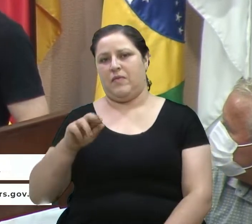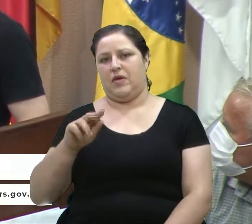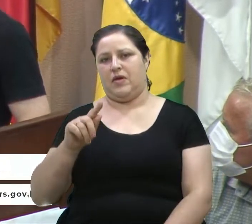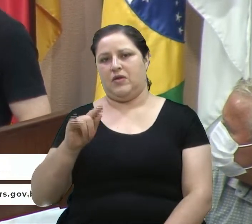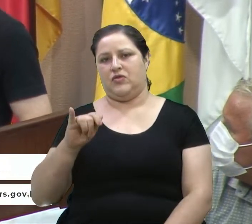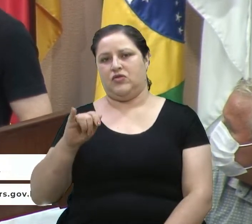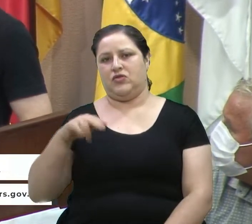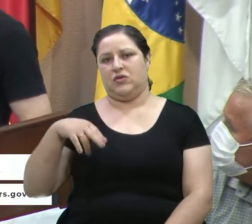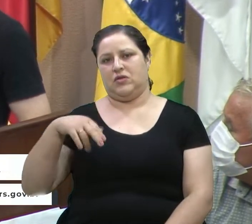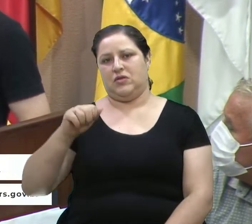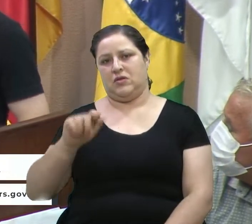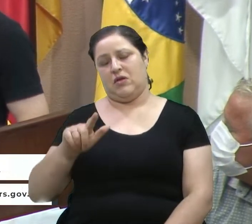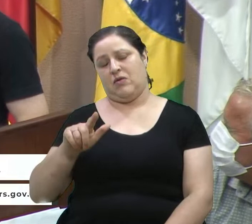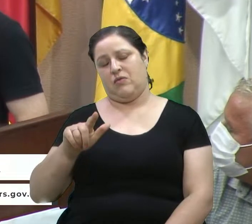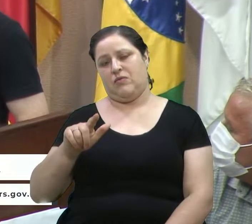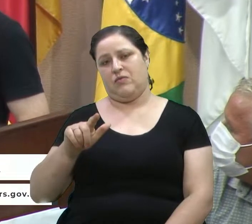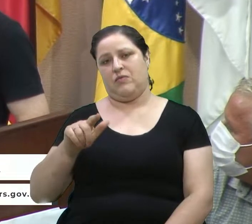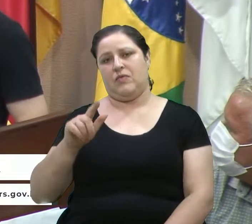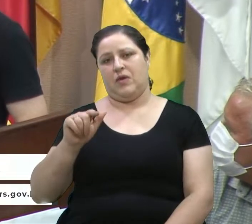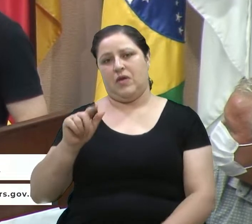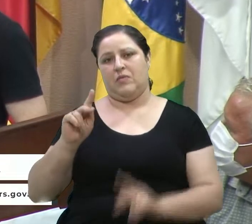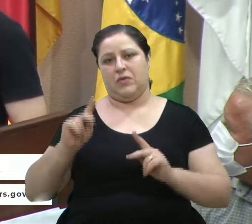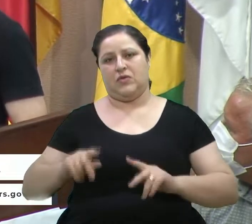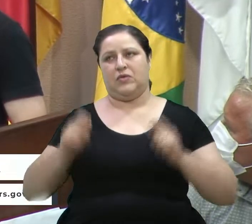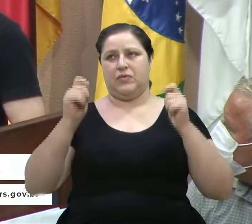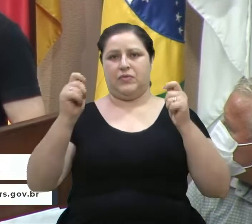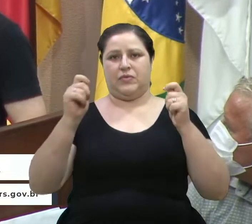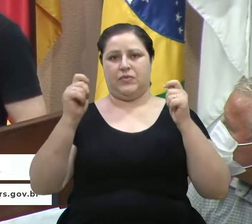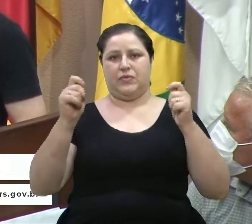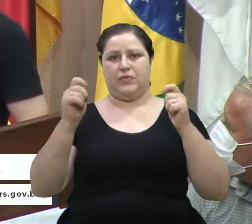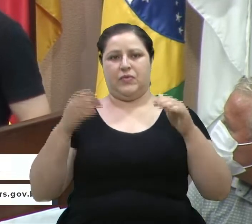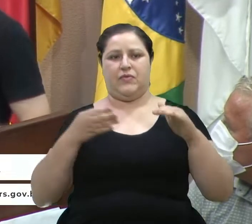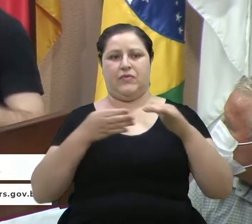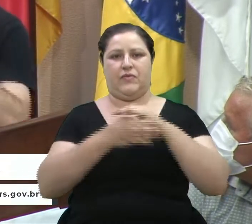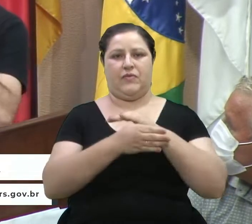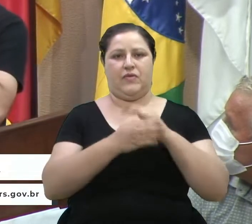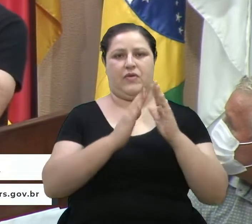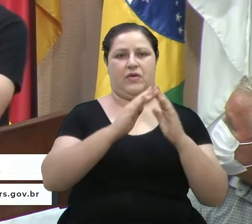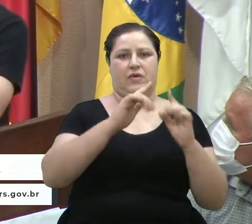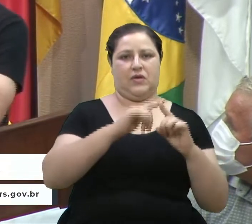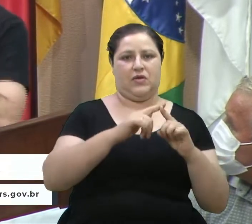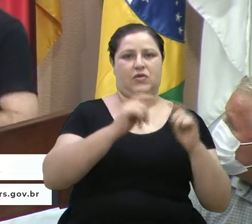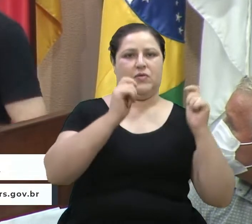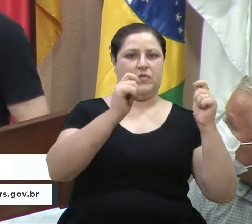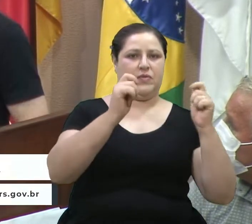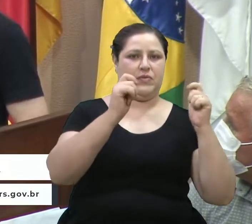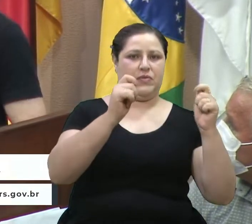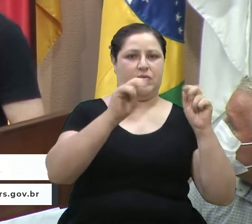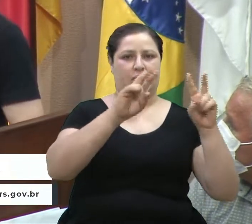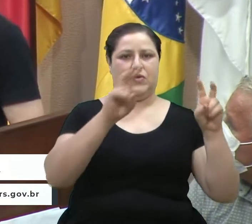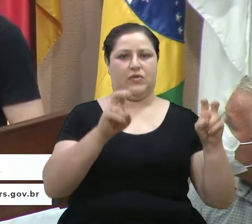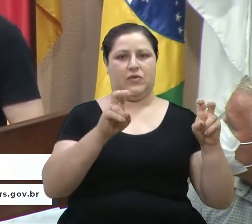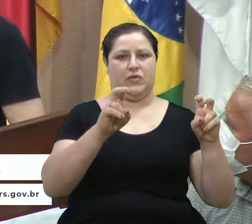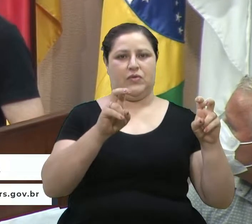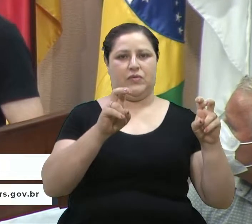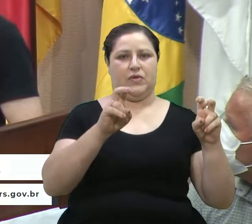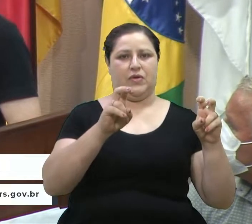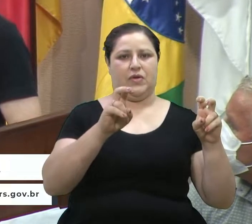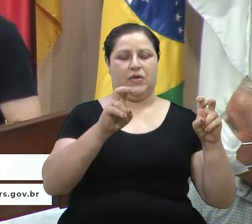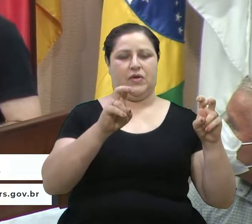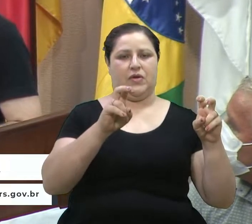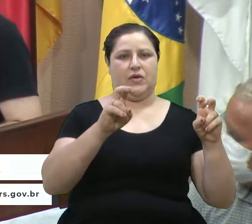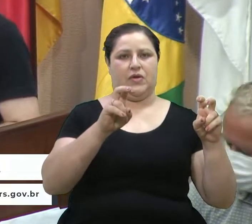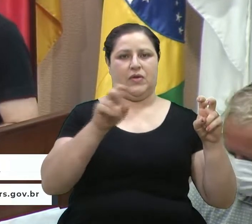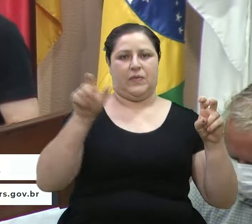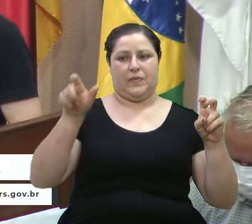e que os manifestantes, segundo a mídia, que foram até essa igreja, foram protestar sobre a morte do